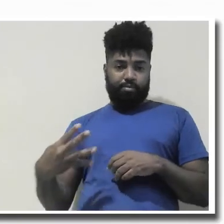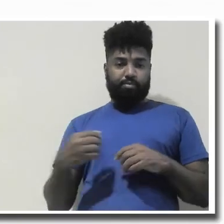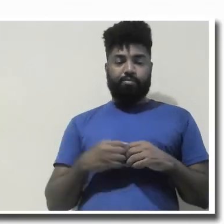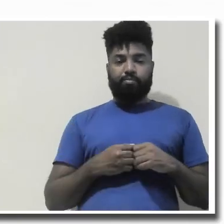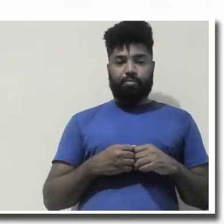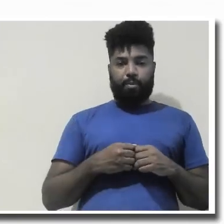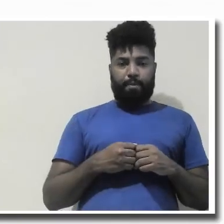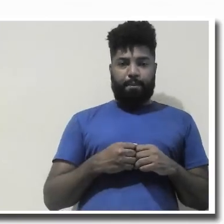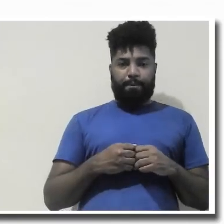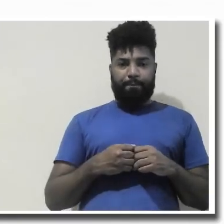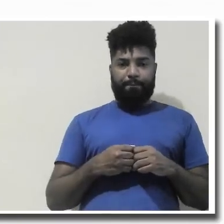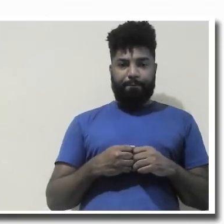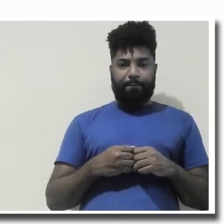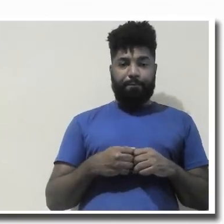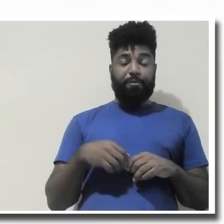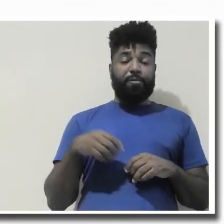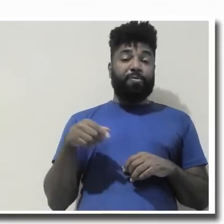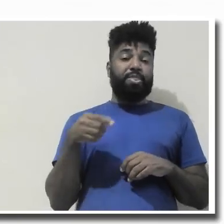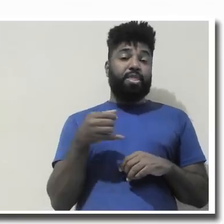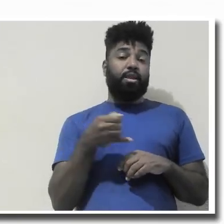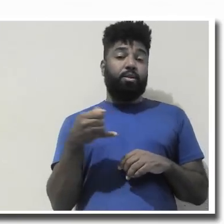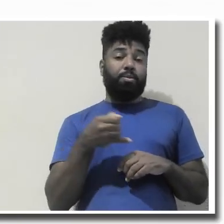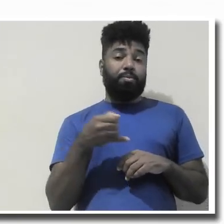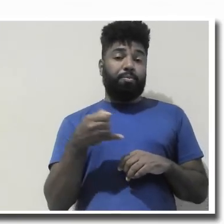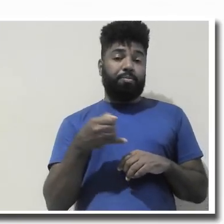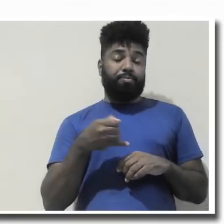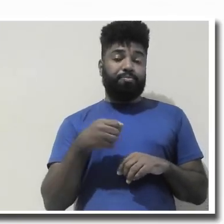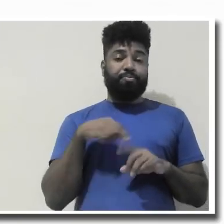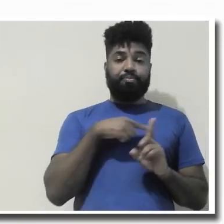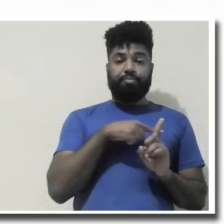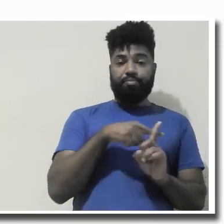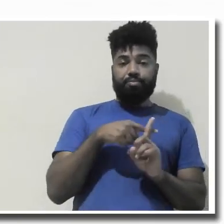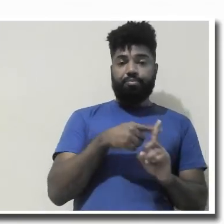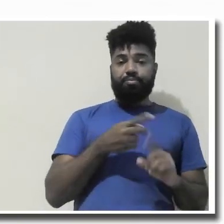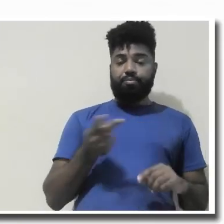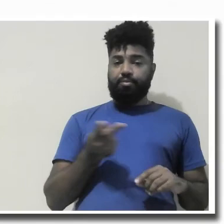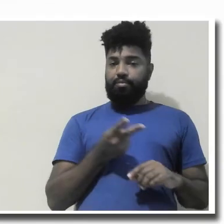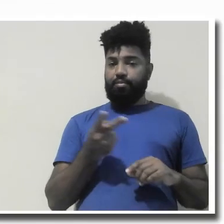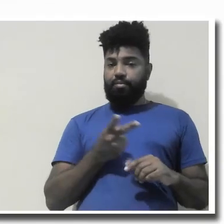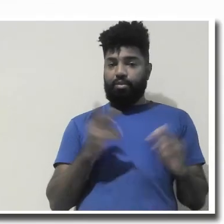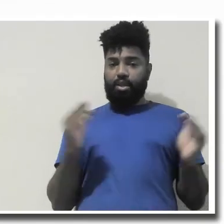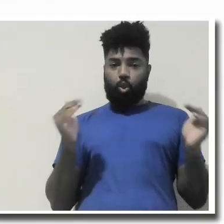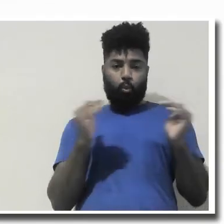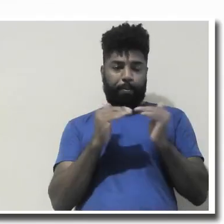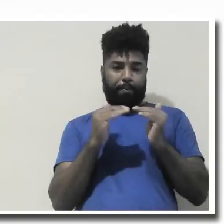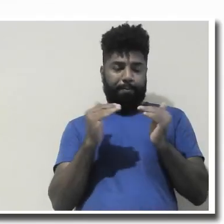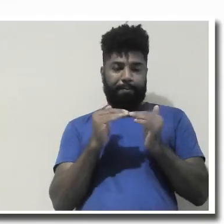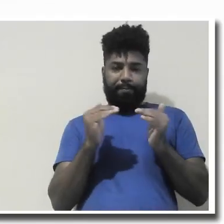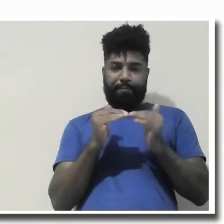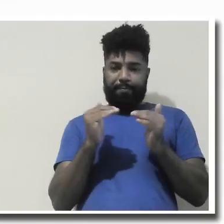Como a subtração e a soma estão num mesmo nível de prioridade,